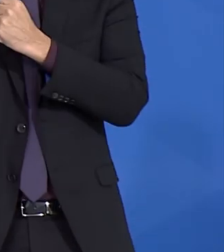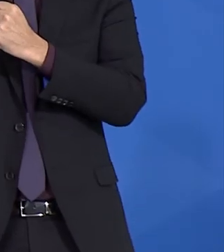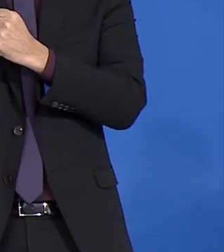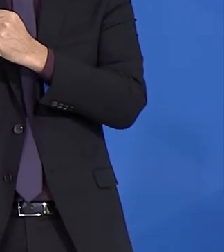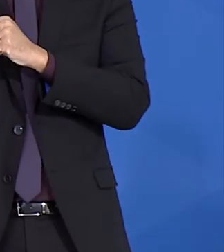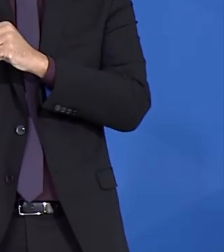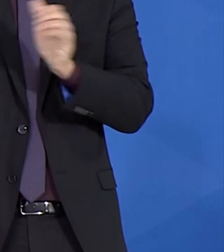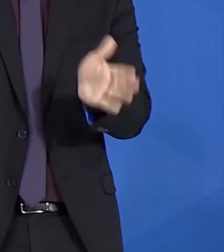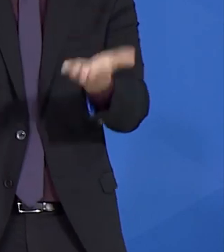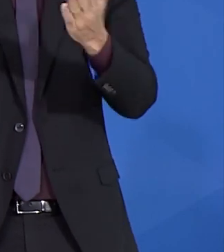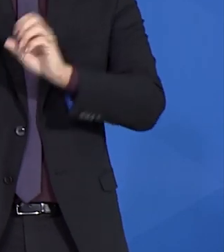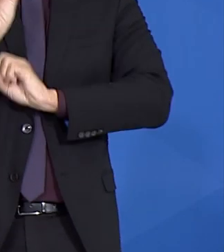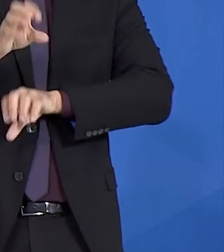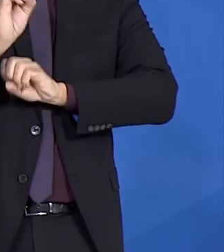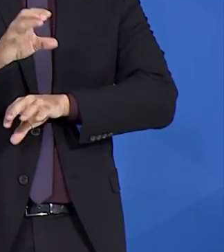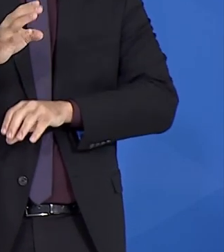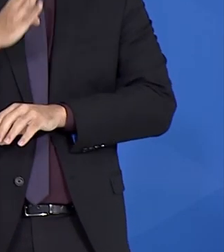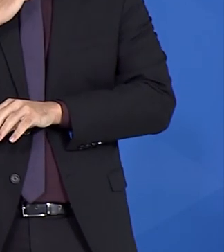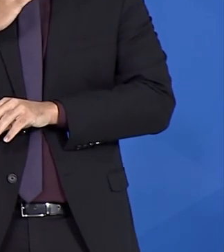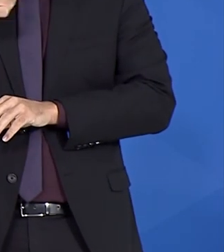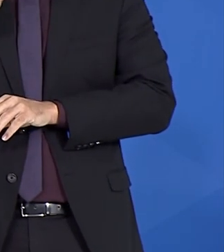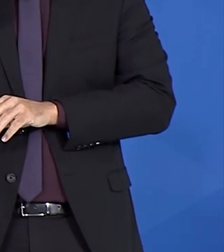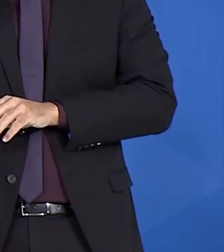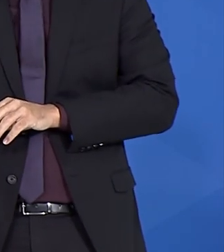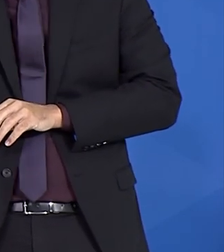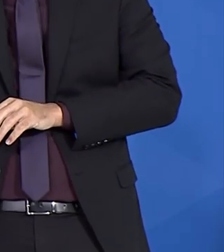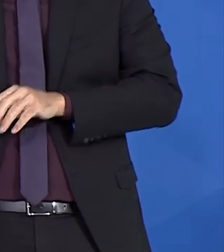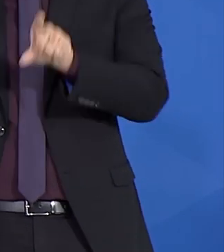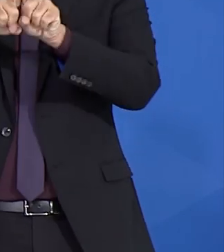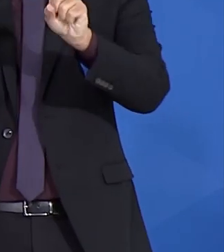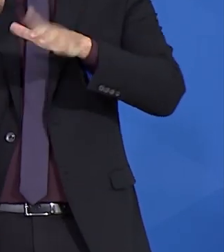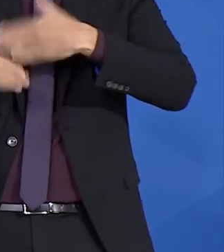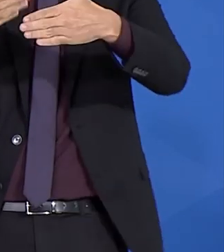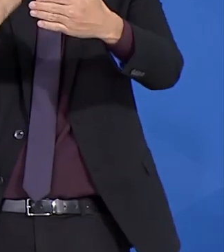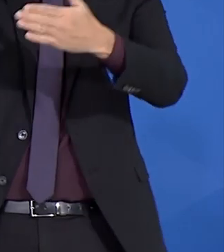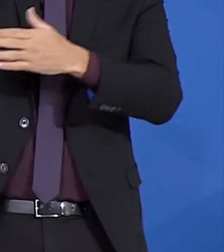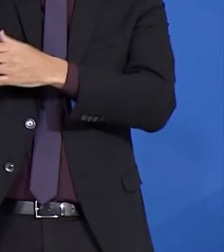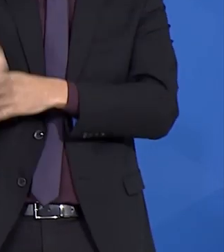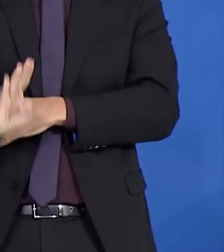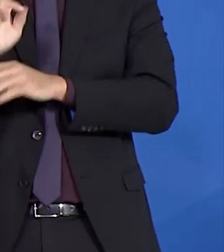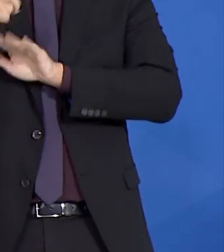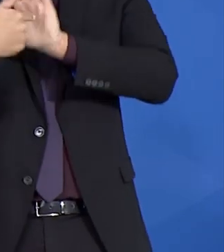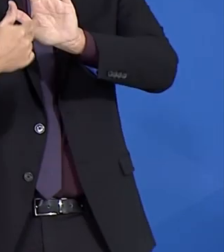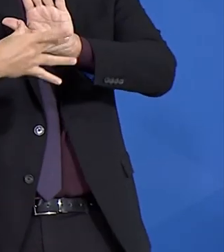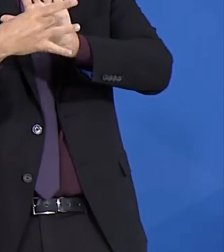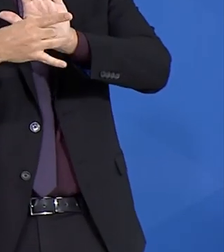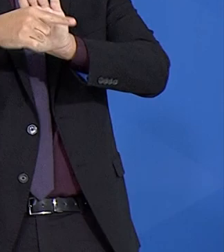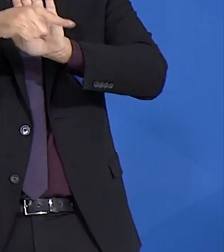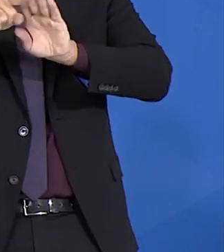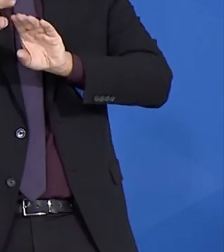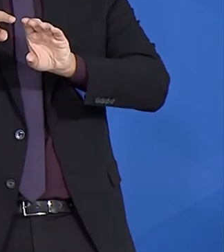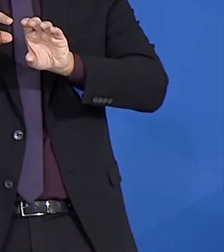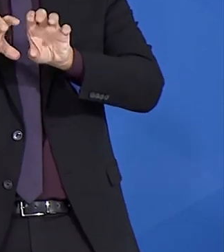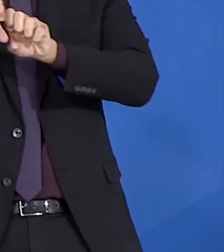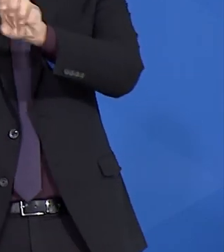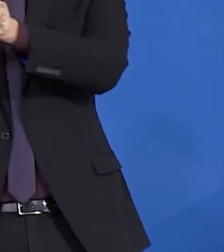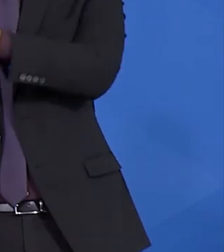conhecimento e o desenvolvimento brasileiro, com destaque para a formação de civis e militares. Legenda